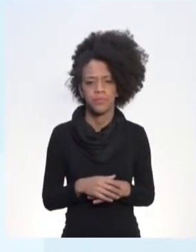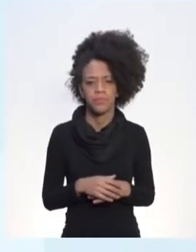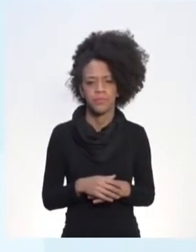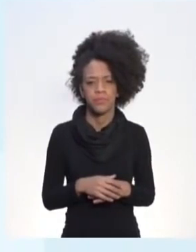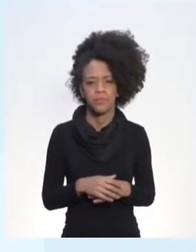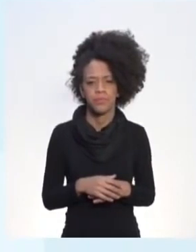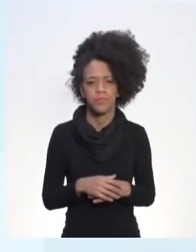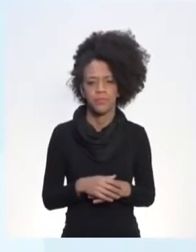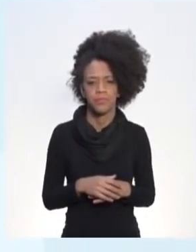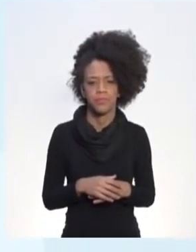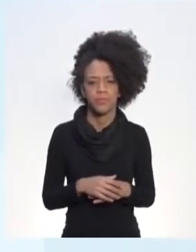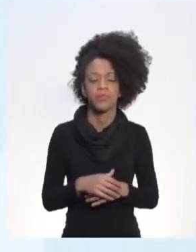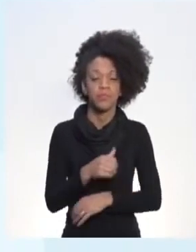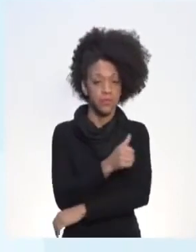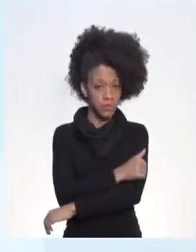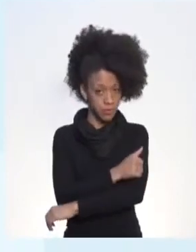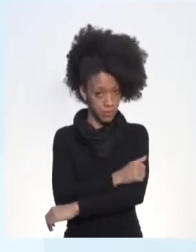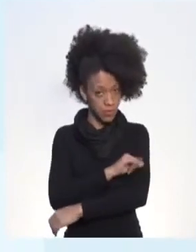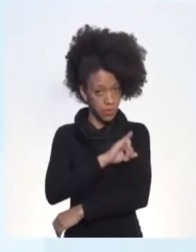A aluna Jade também.